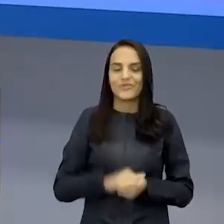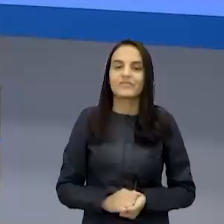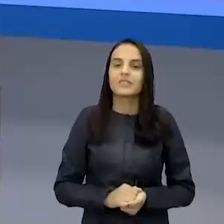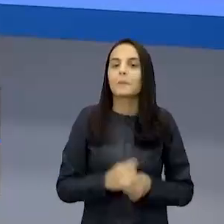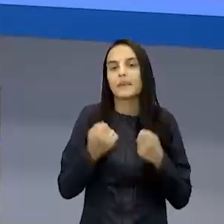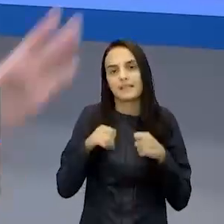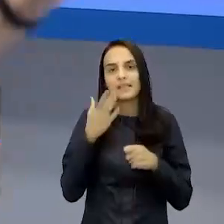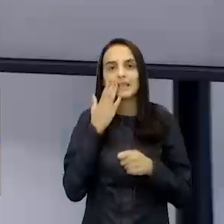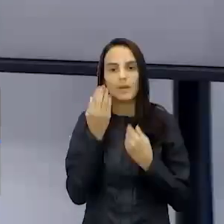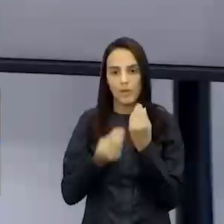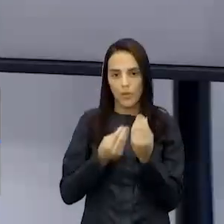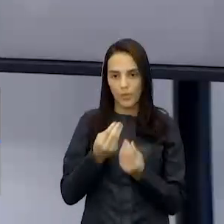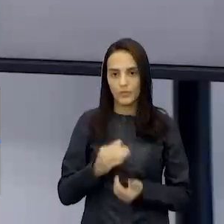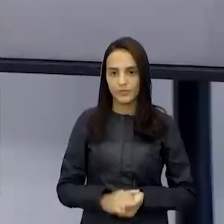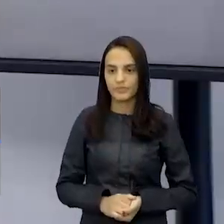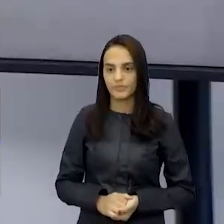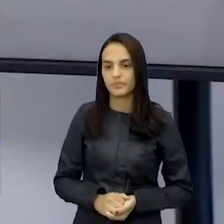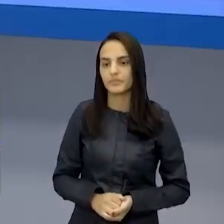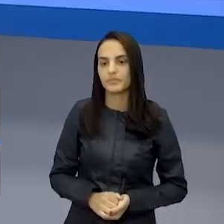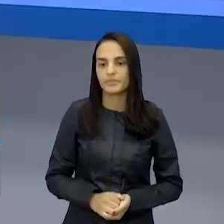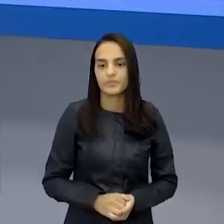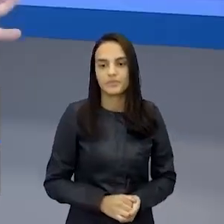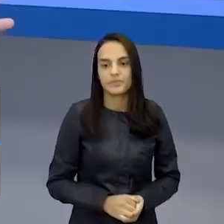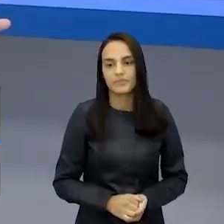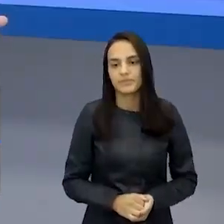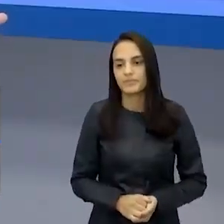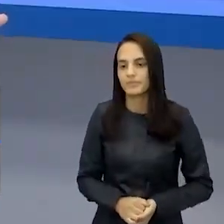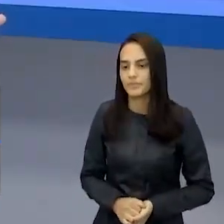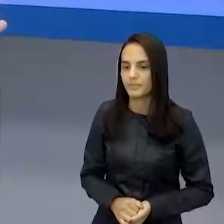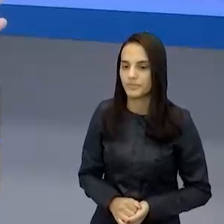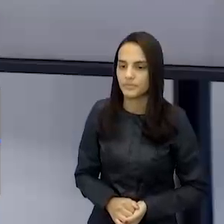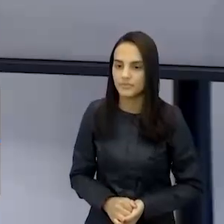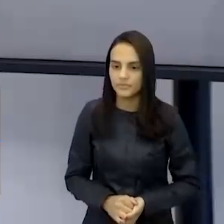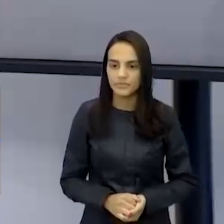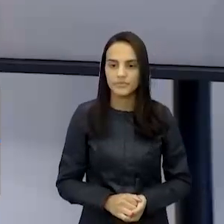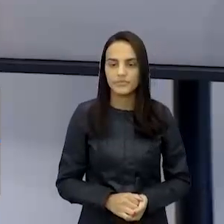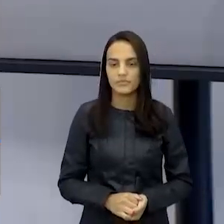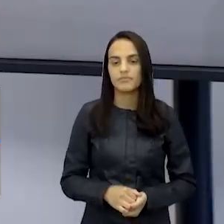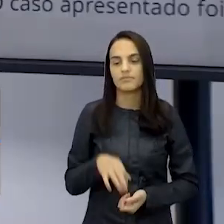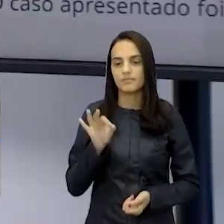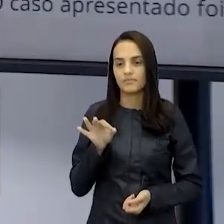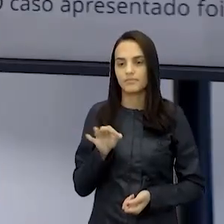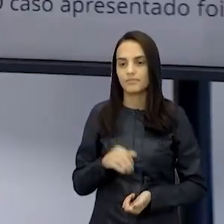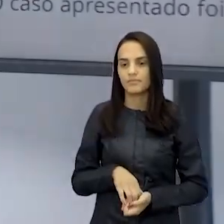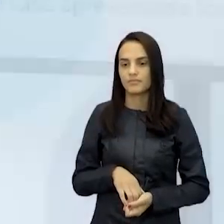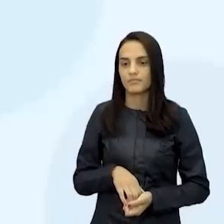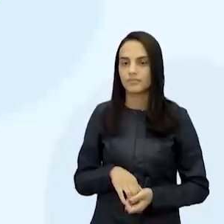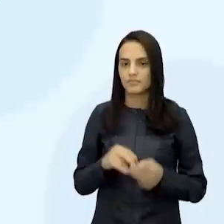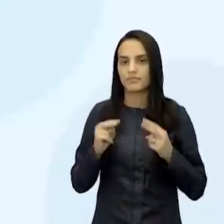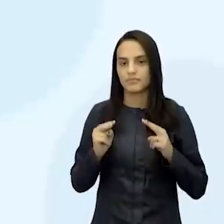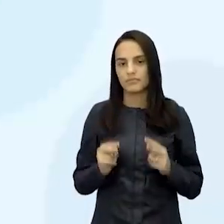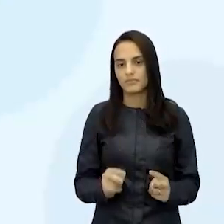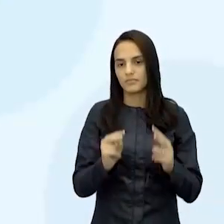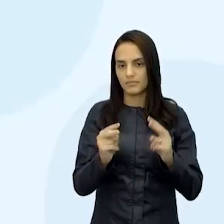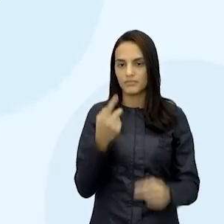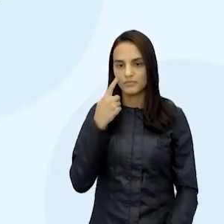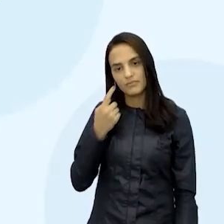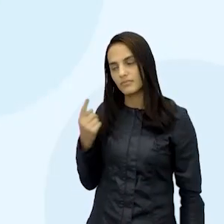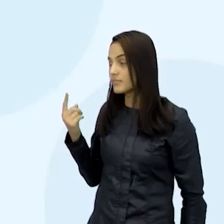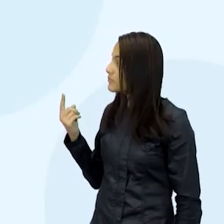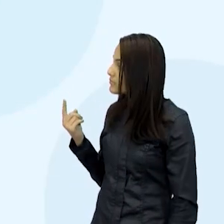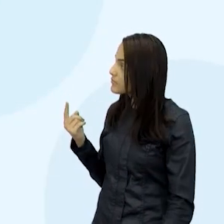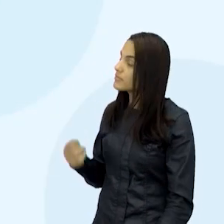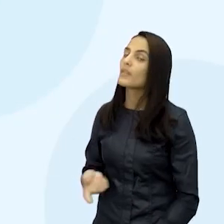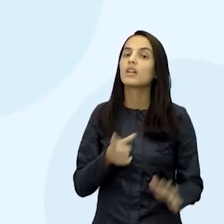saber como funciona. Exatamente. Por isso que tem essa coisa de criar um caso fictício. É isso, sim. Tá bom. Então, continuando. O que ele vai continuar fazendo